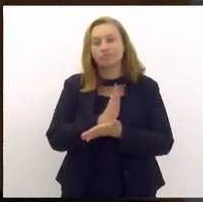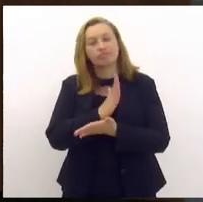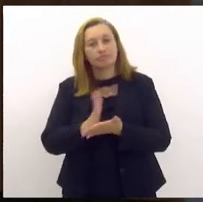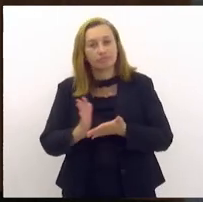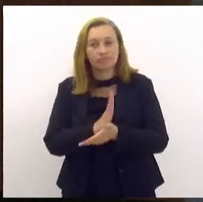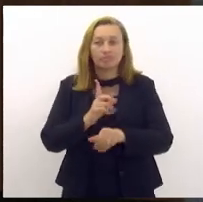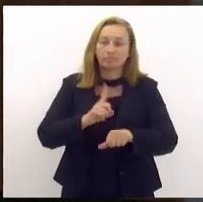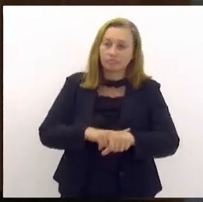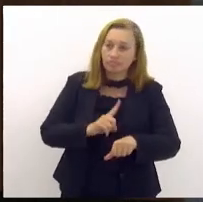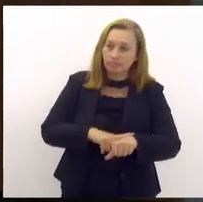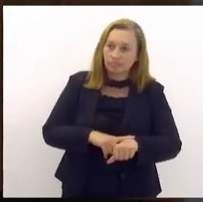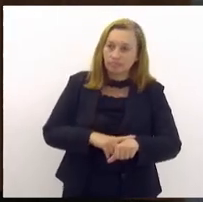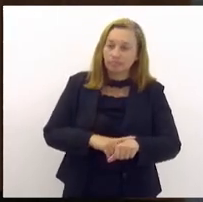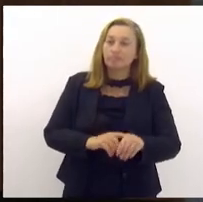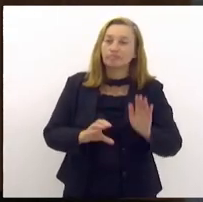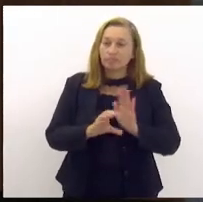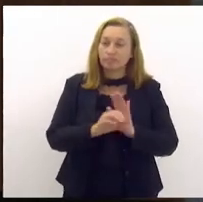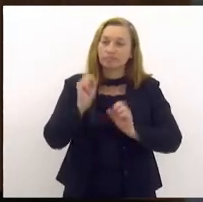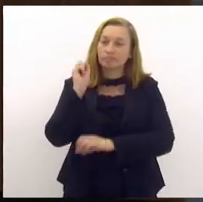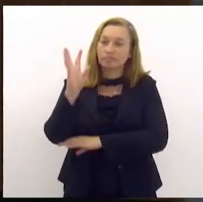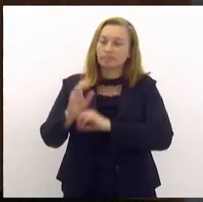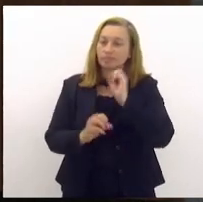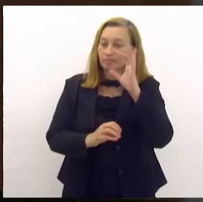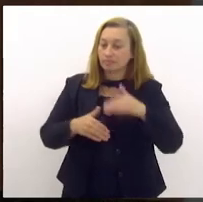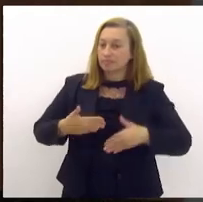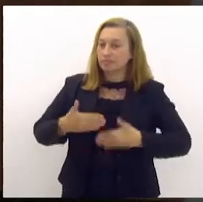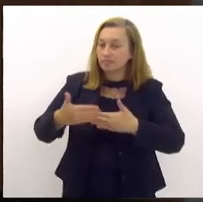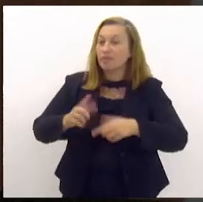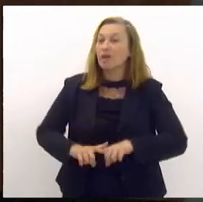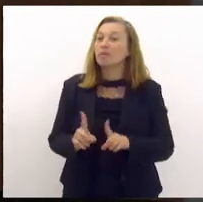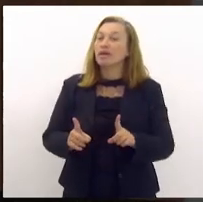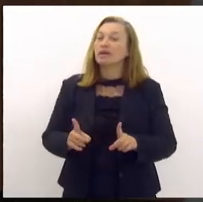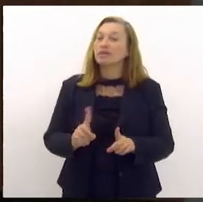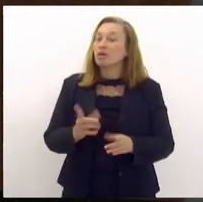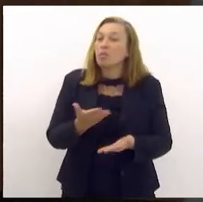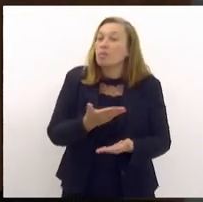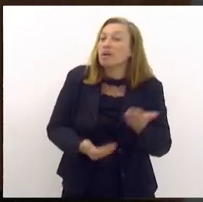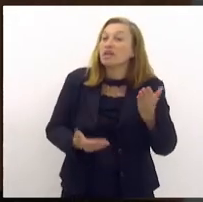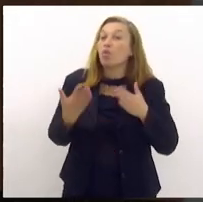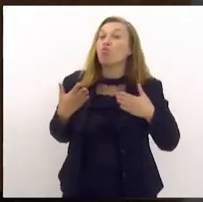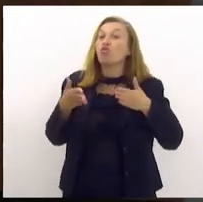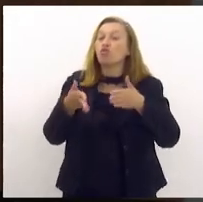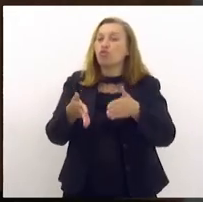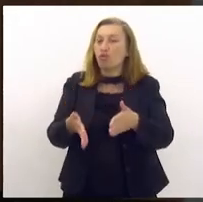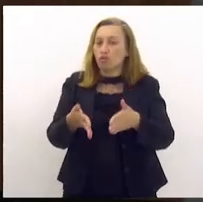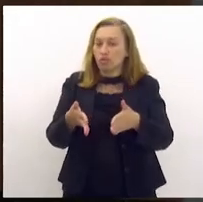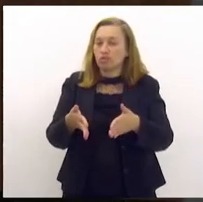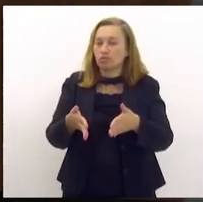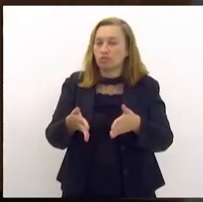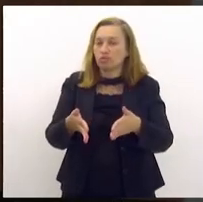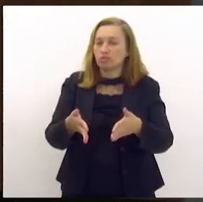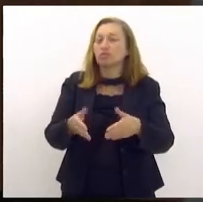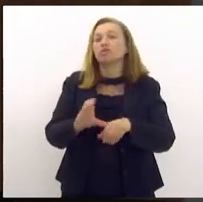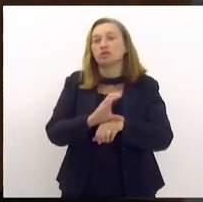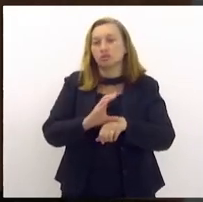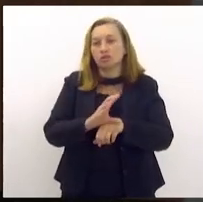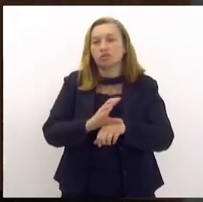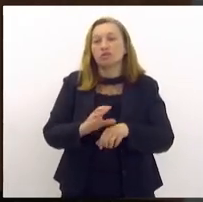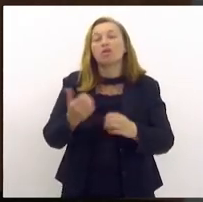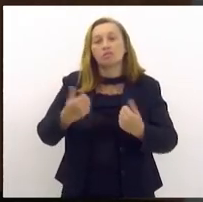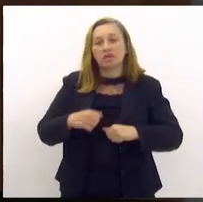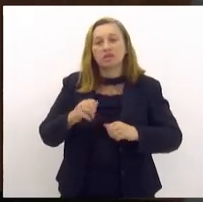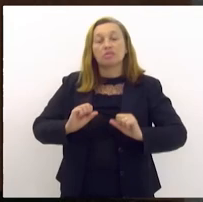casos, como no capítulo de meio ambiente, a gente avançou mais, mas sem perder a linha e o foco da Constituição, que a gente tem que